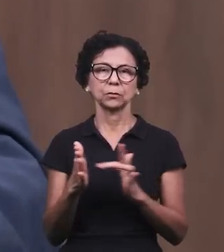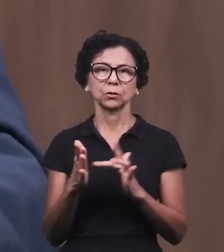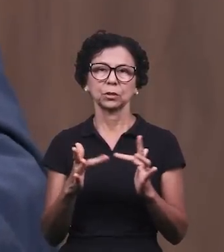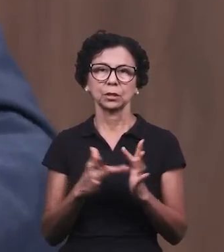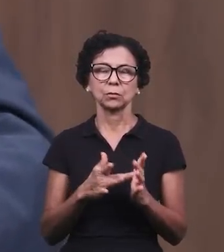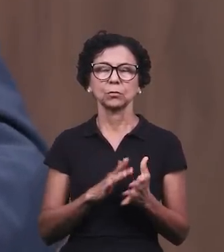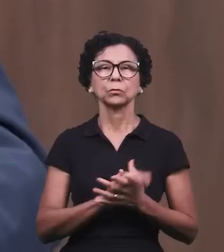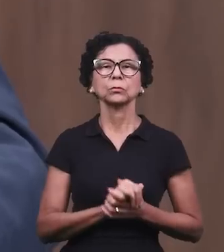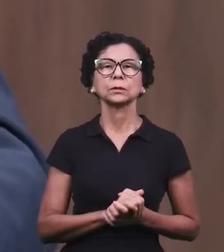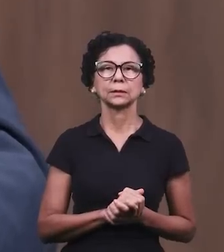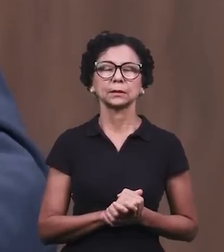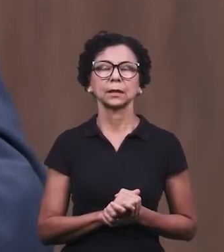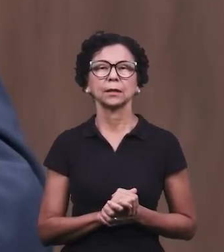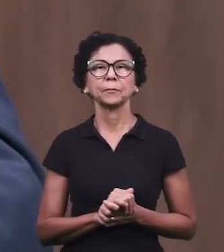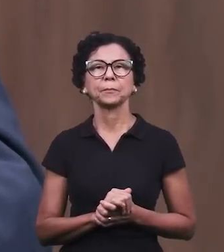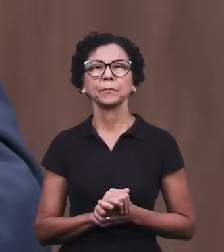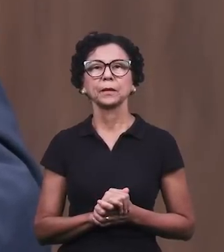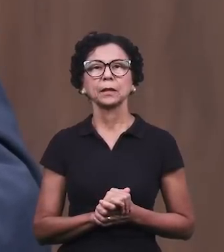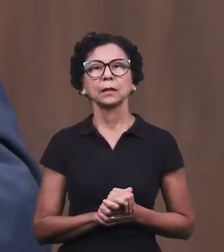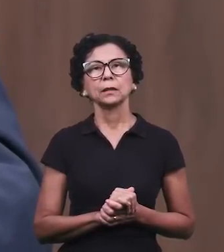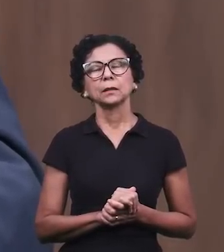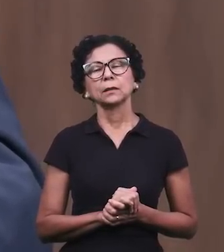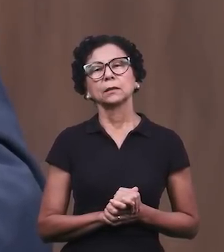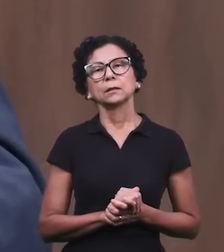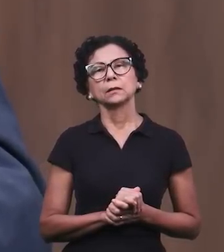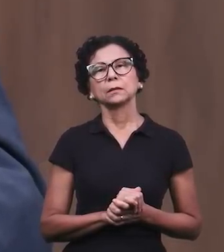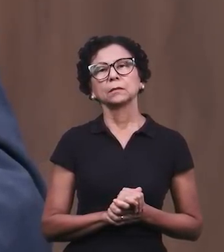tinha um Velho Testamento e tal,